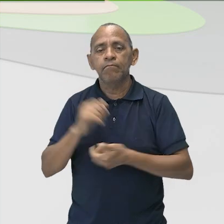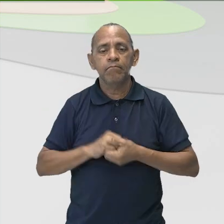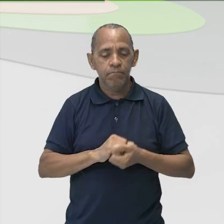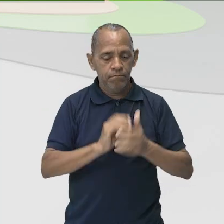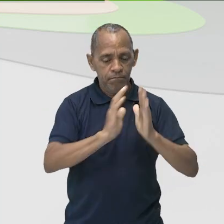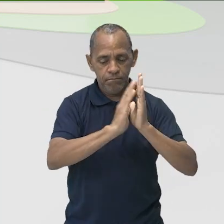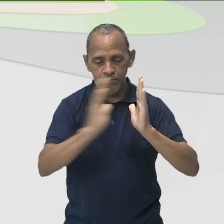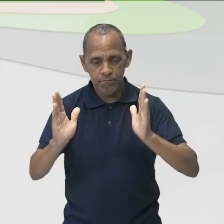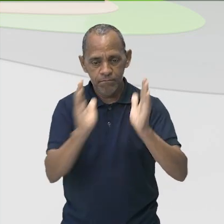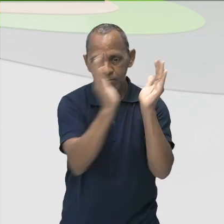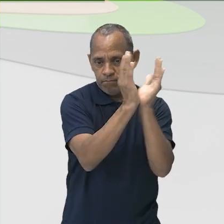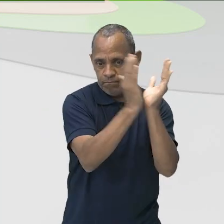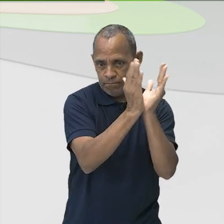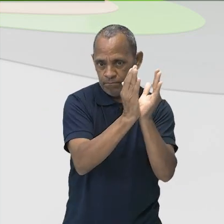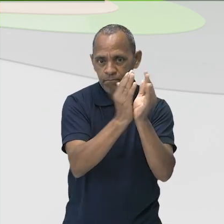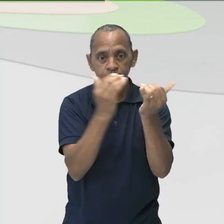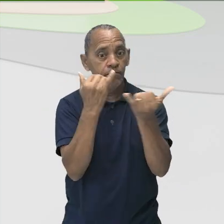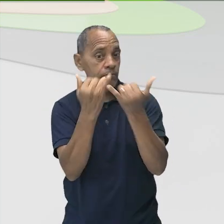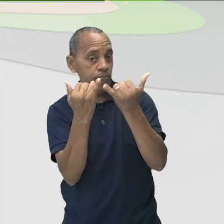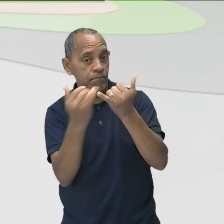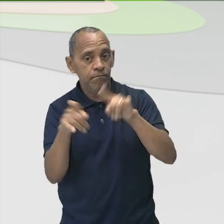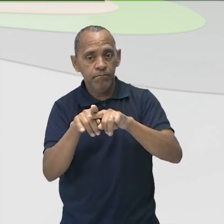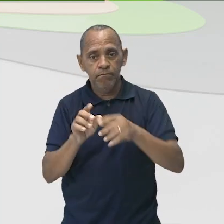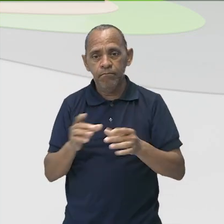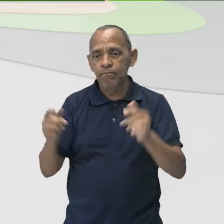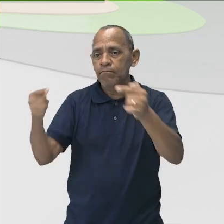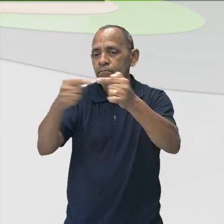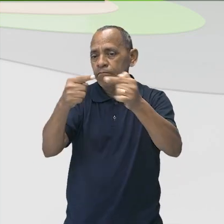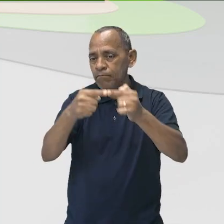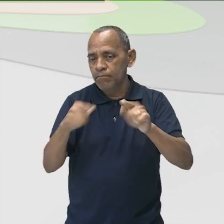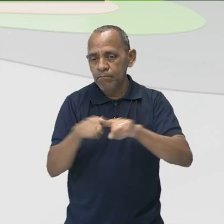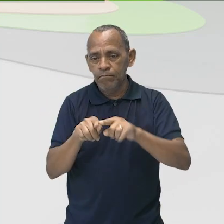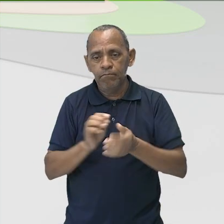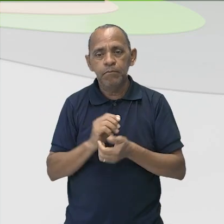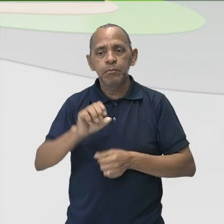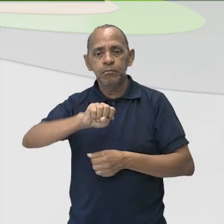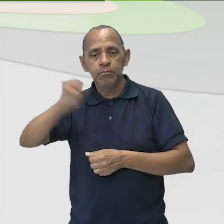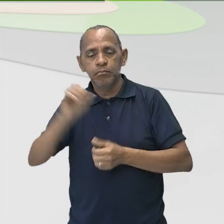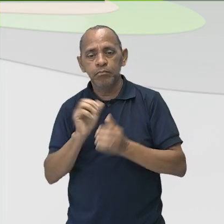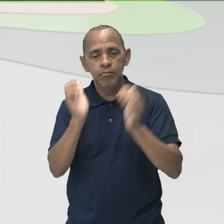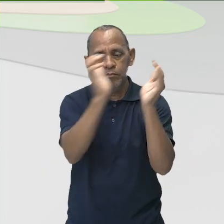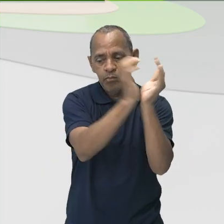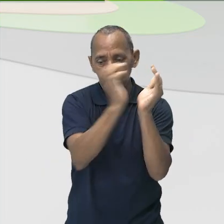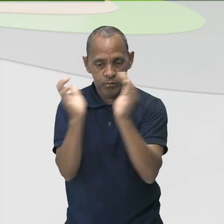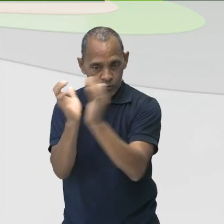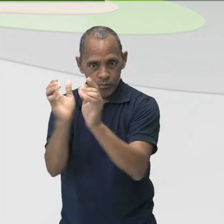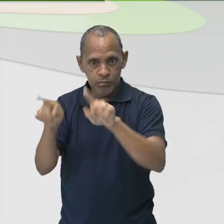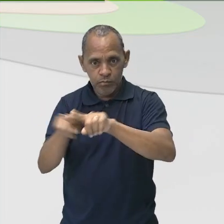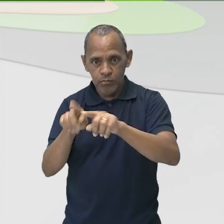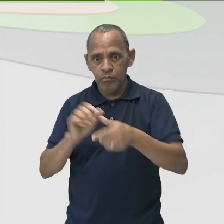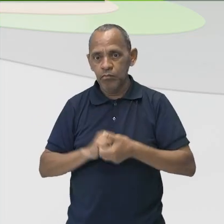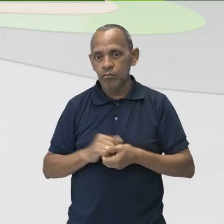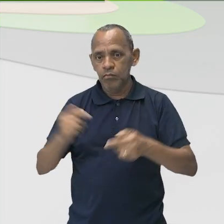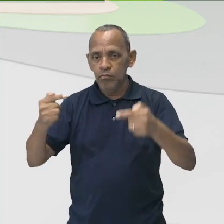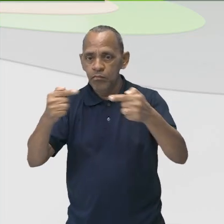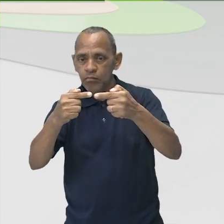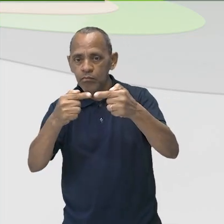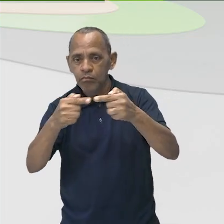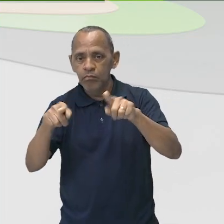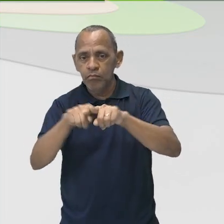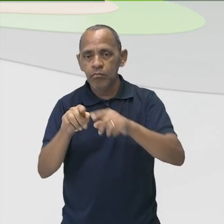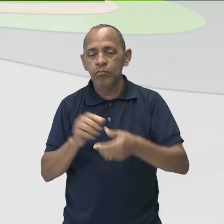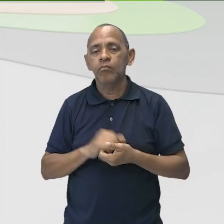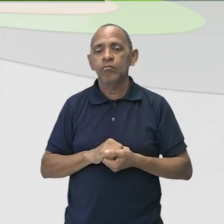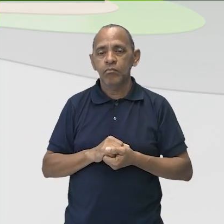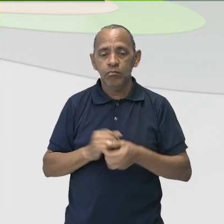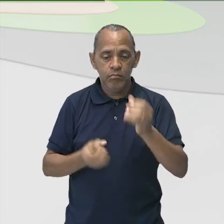partes equivalentes são literalmente recombinadas. Então, quando eles emparelham, nessa região onde eles emparelham e eles literalmente se